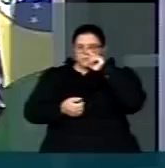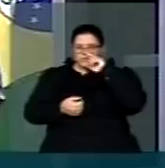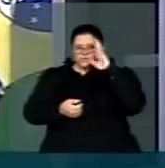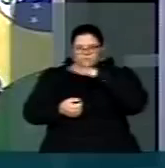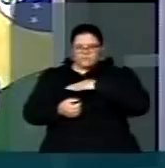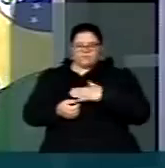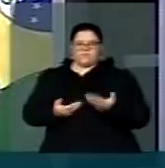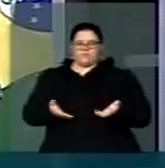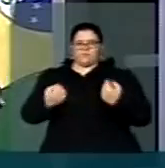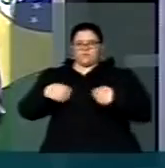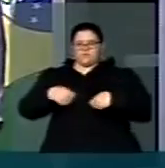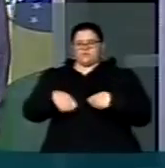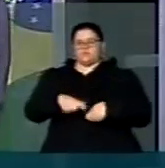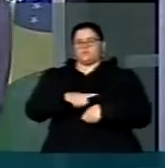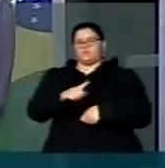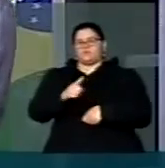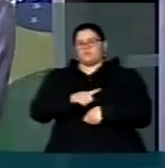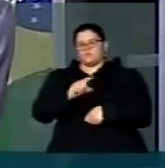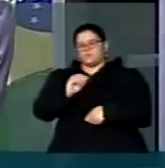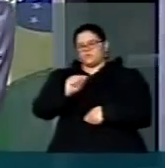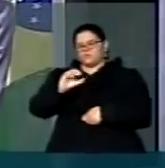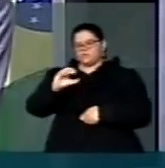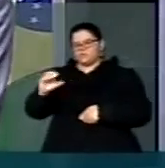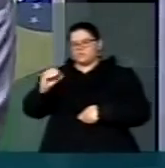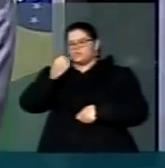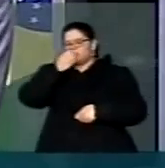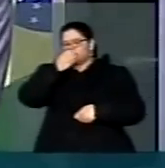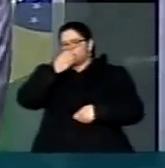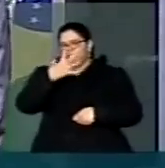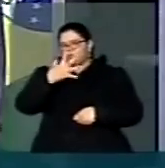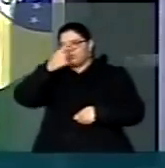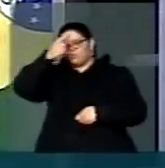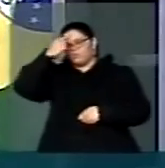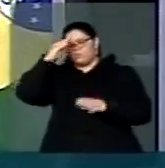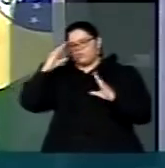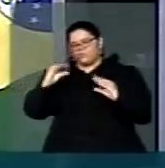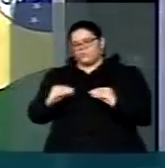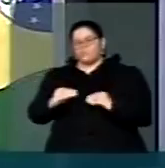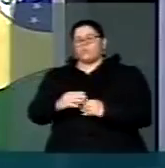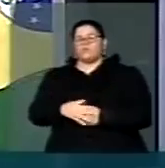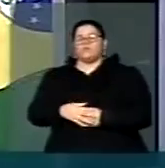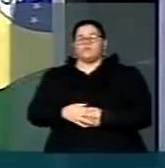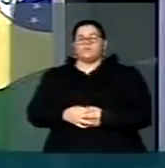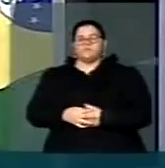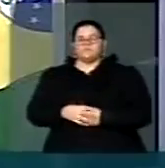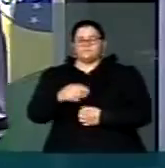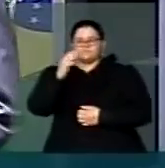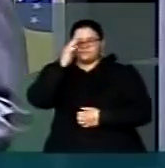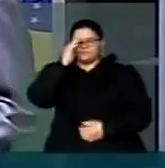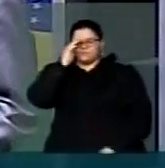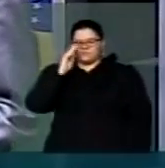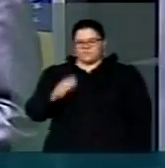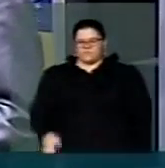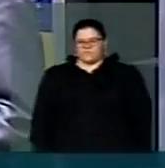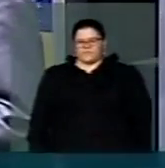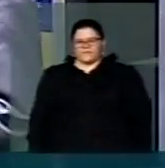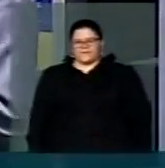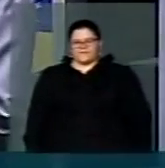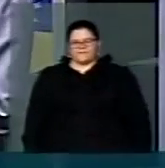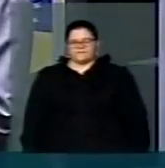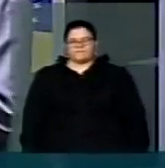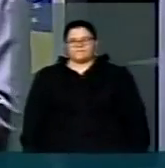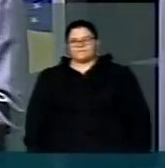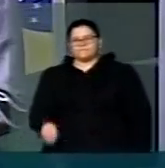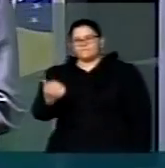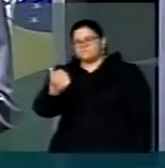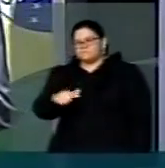adolescência sadia como meta. Para finalizar, senhor presidente, apenas como registro,